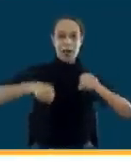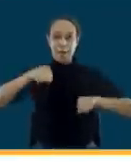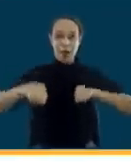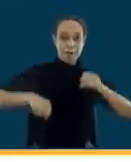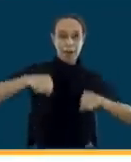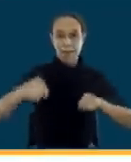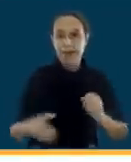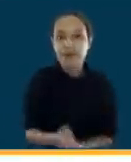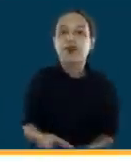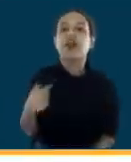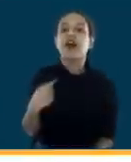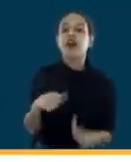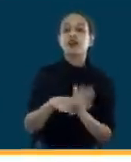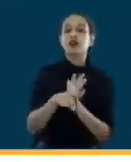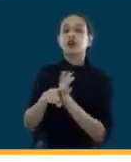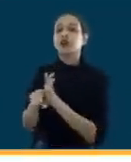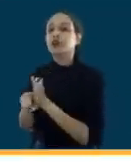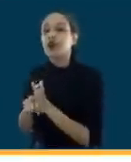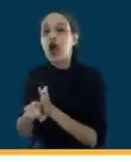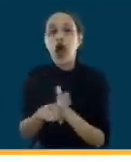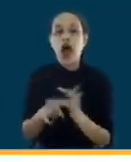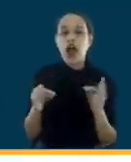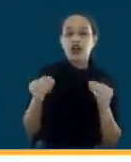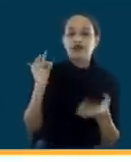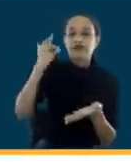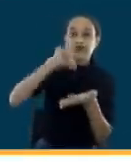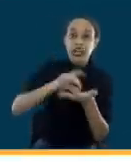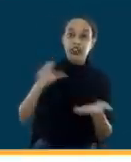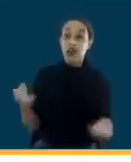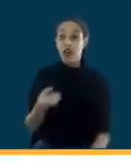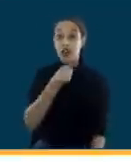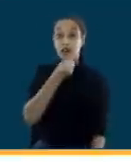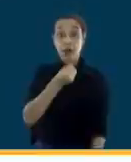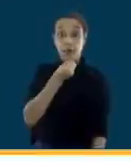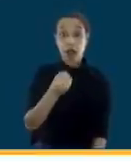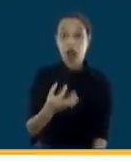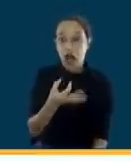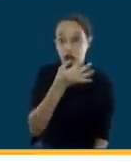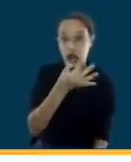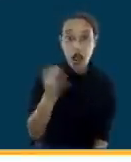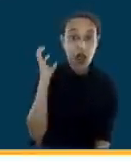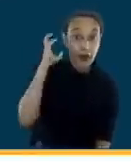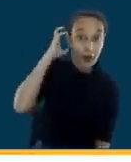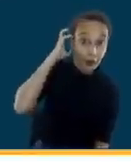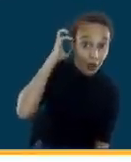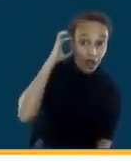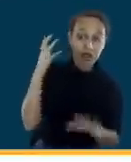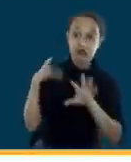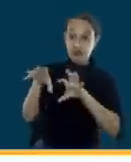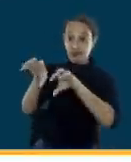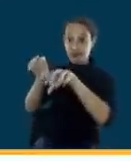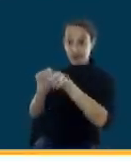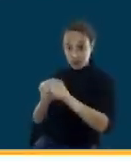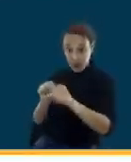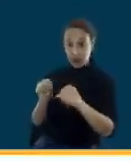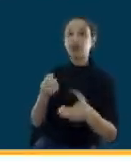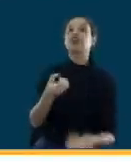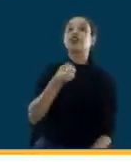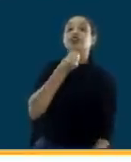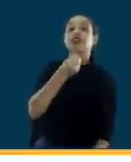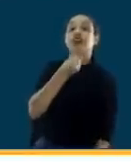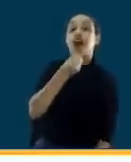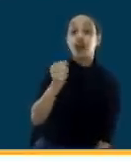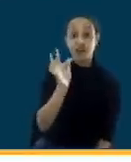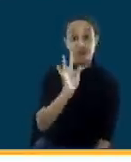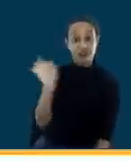desigualdade, locutora de rádio desde adolescente, formada em jornalismo na faculdade.